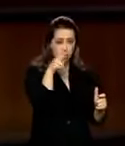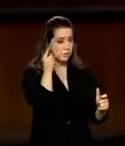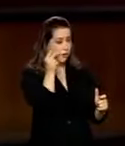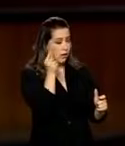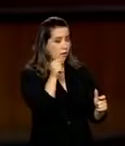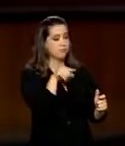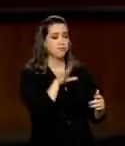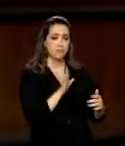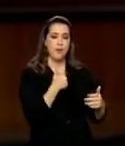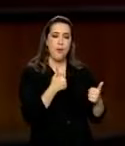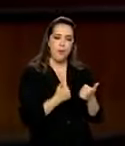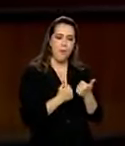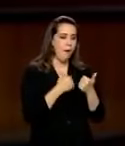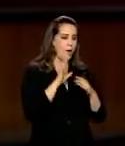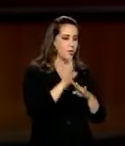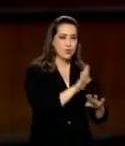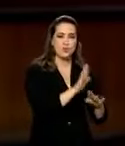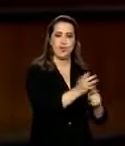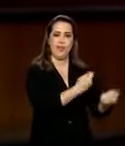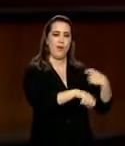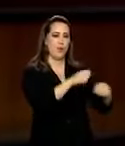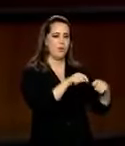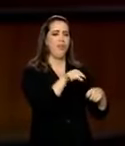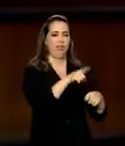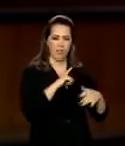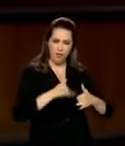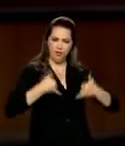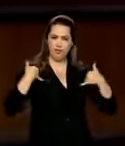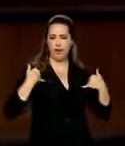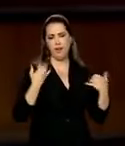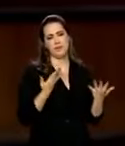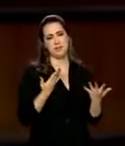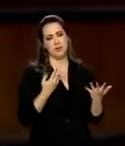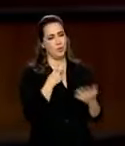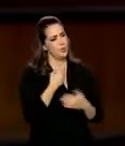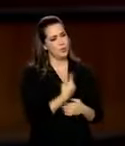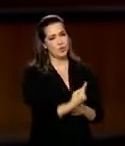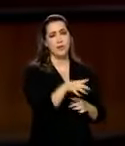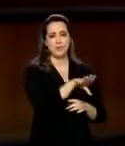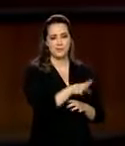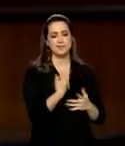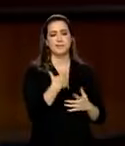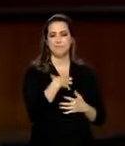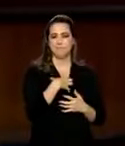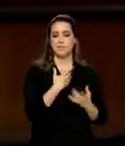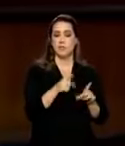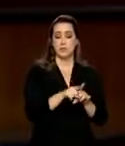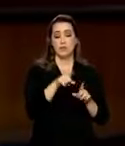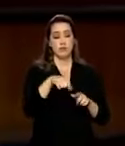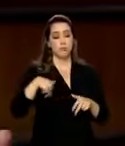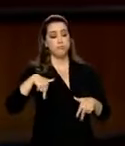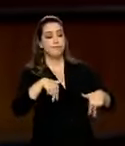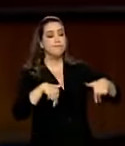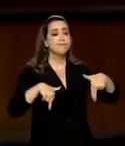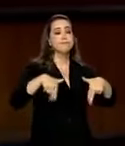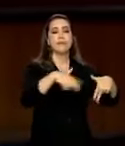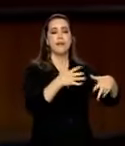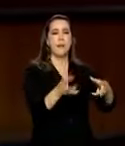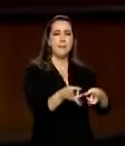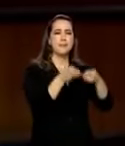região. Foi uma festa na cidade, infelizmente, eu não pude comparecer. Então, essas andanças servem para isso, é sentir a